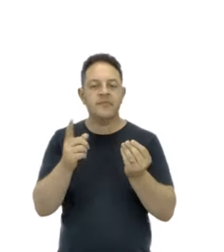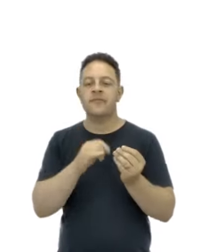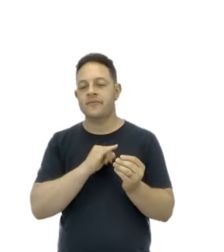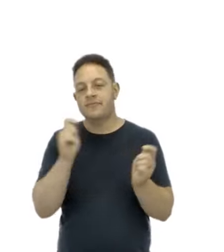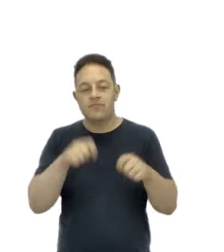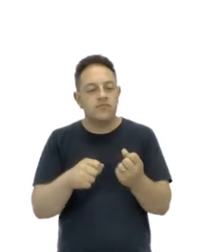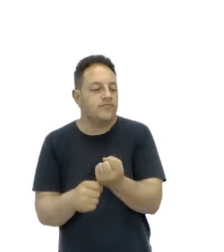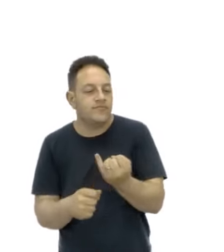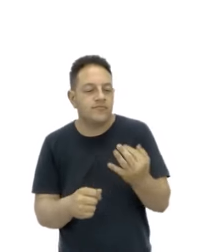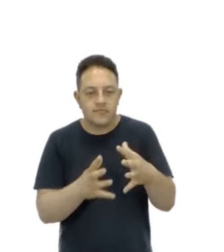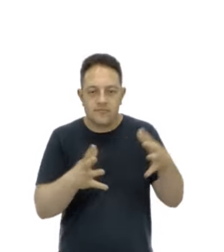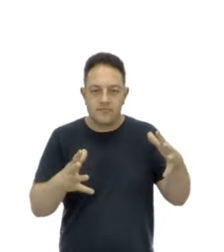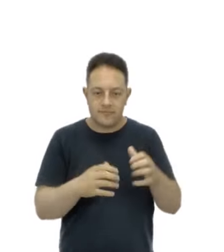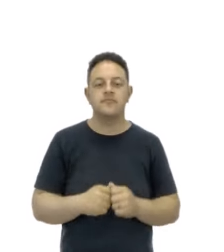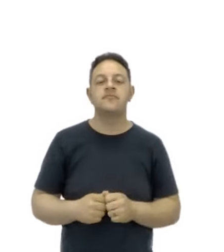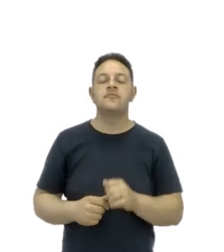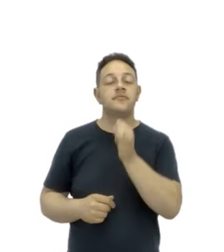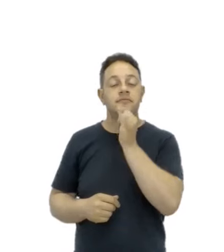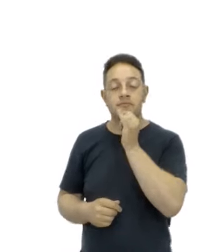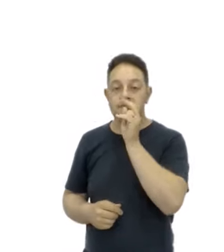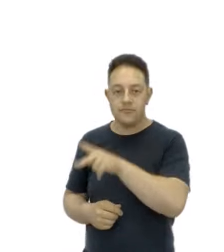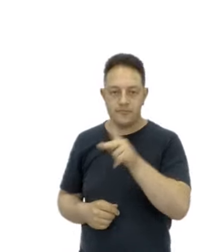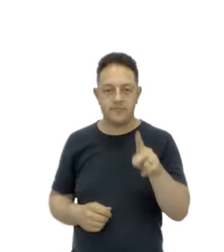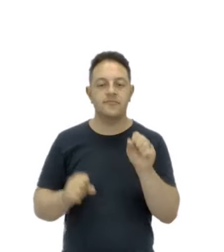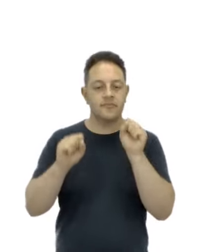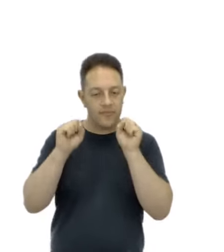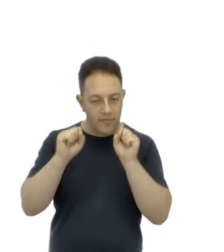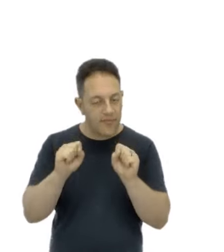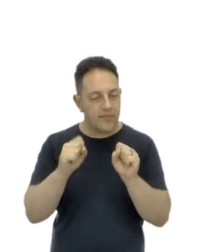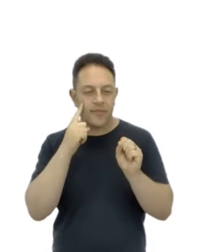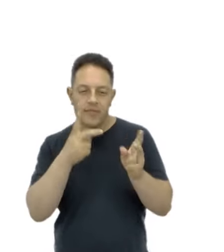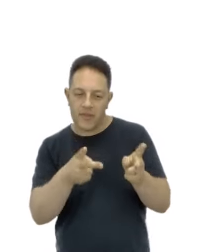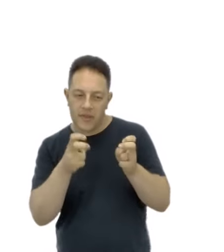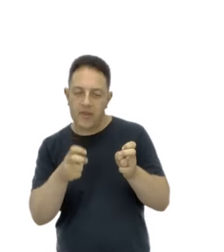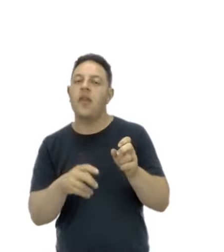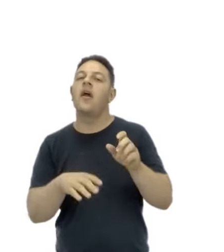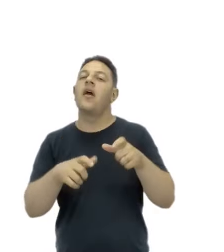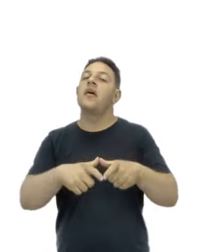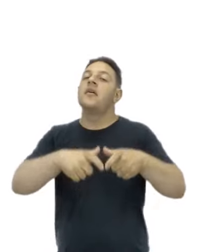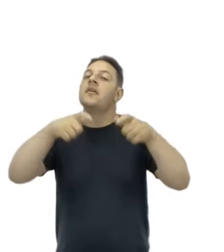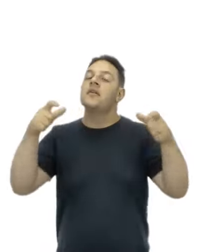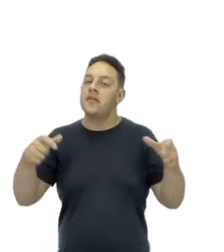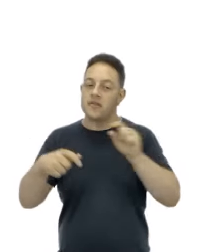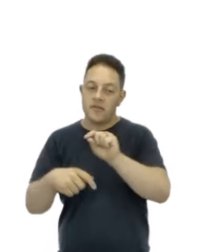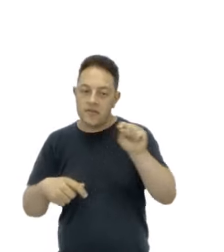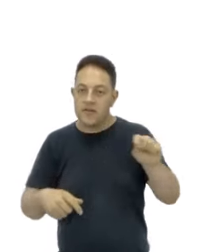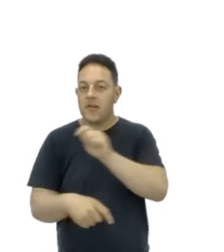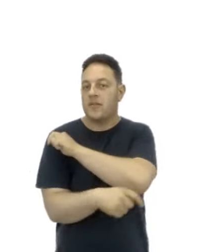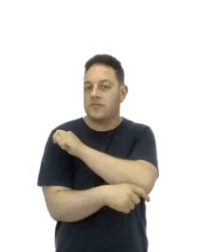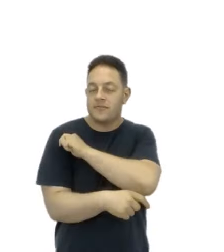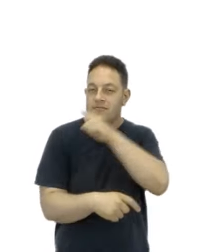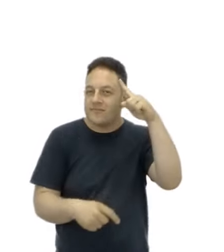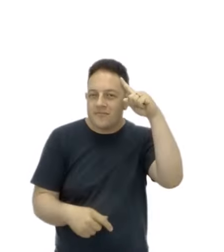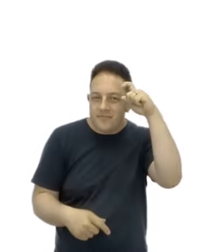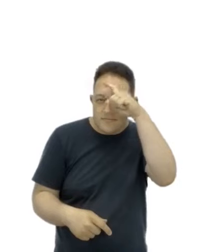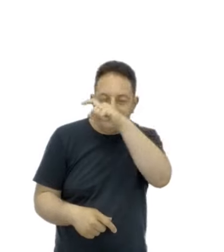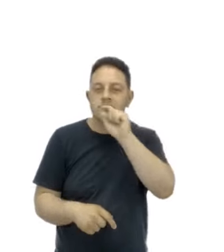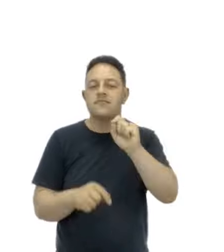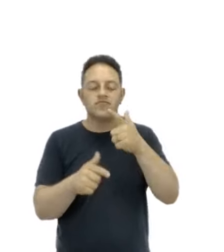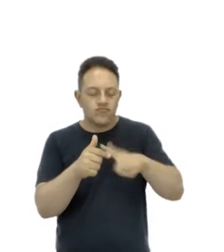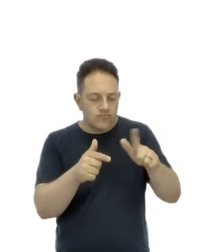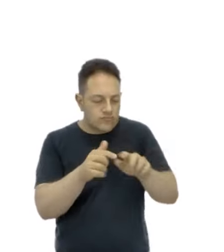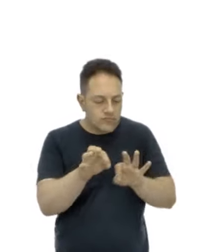proporcionalidade é que os professores possam observar que muitas vezes as dificuldades dos estudantes ao resolver